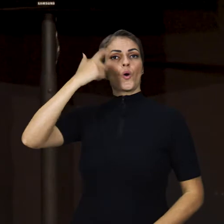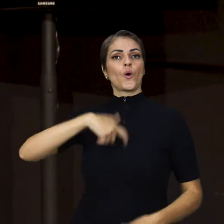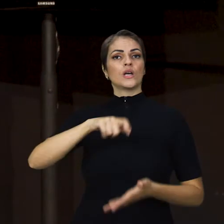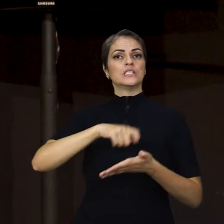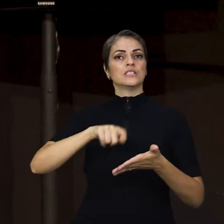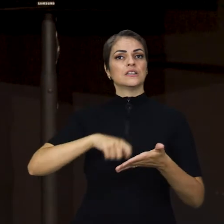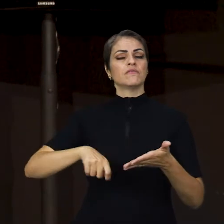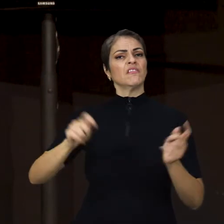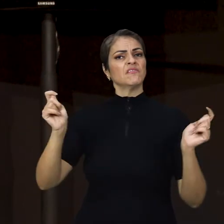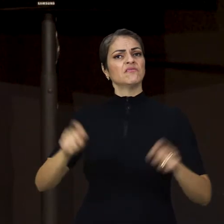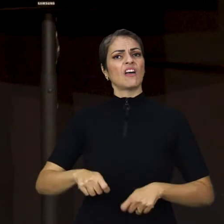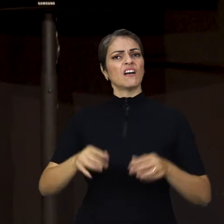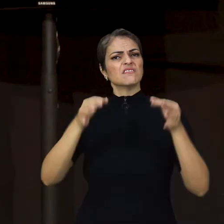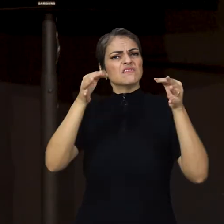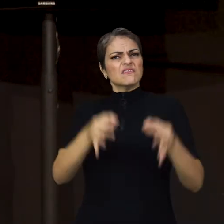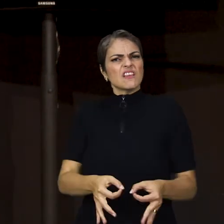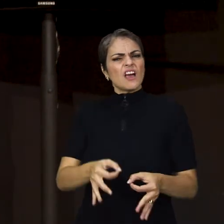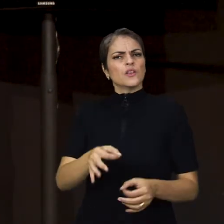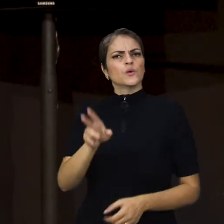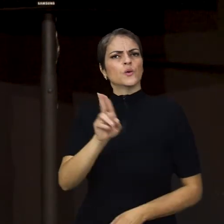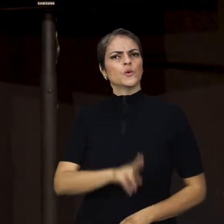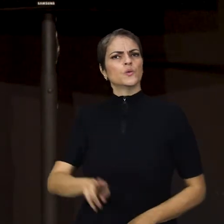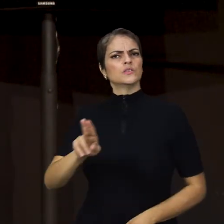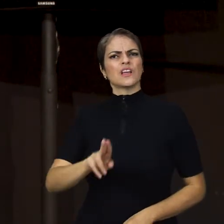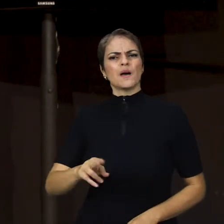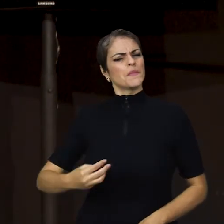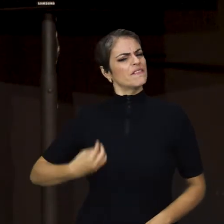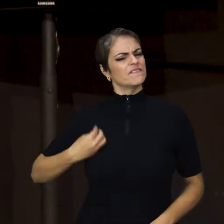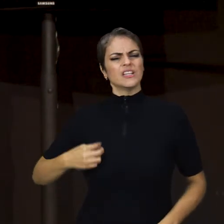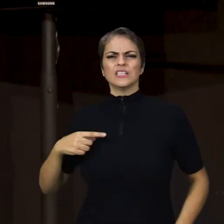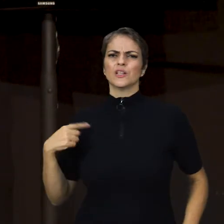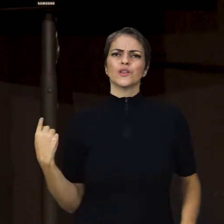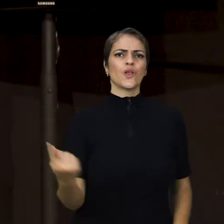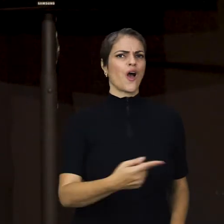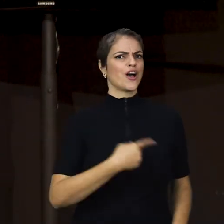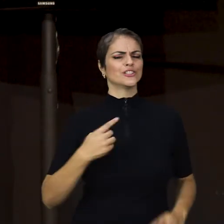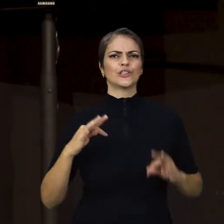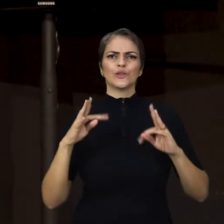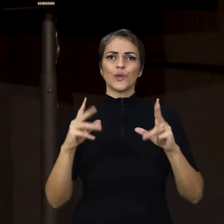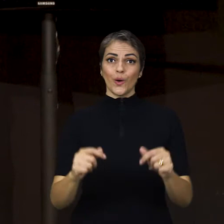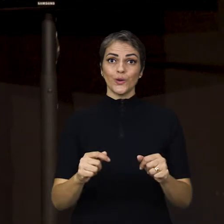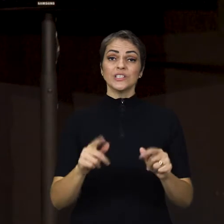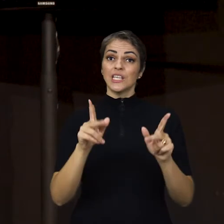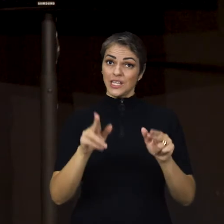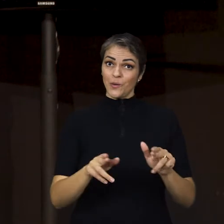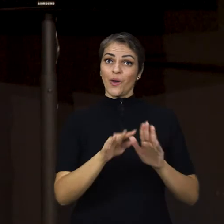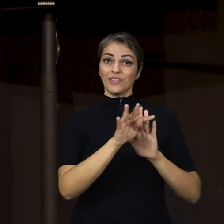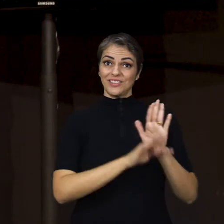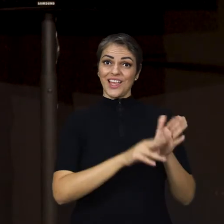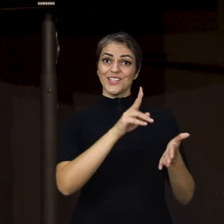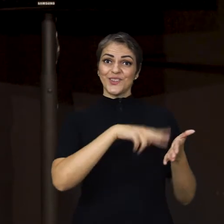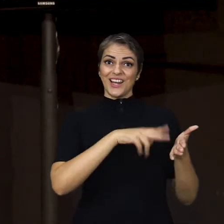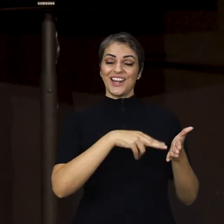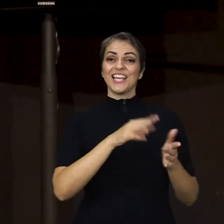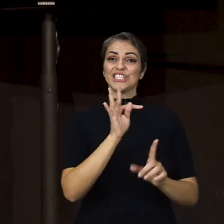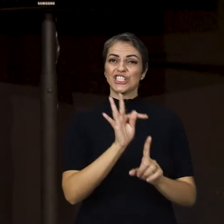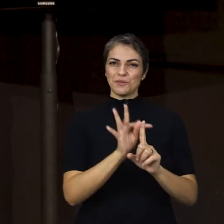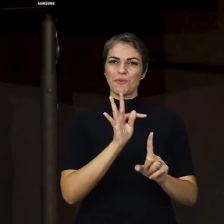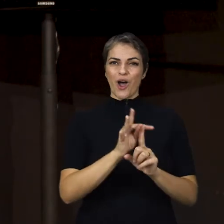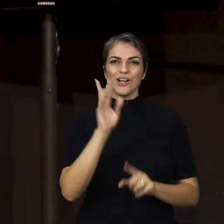vida, como nós vimos lá na passagem de 2 Timóteo 3, 16 e 17, no início da nossa aula de hoje,